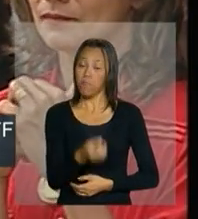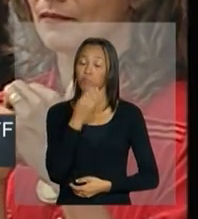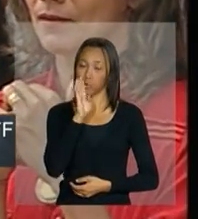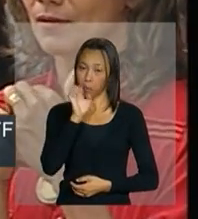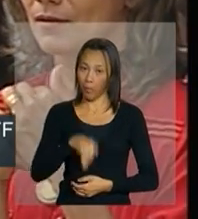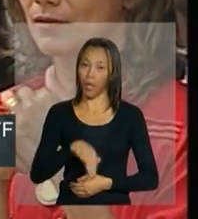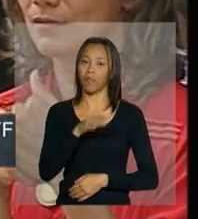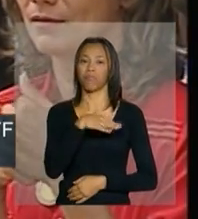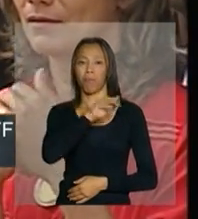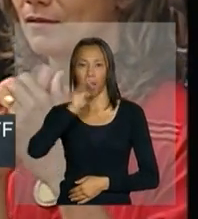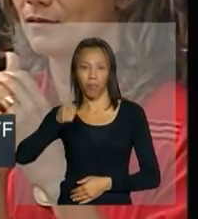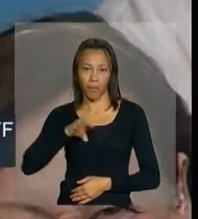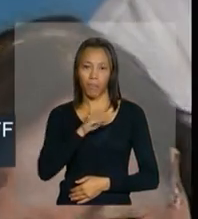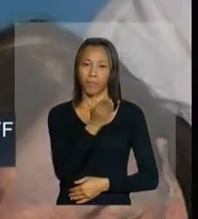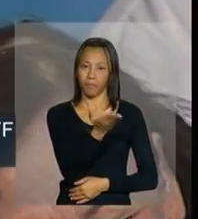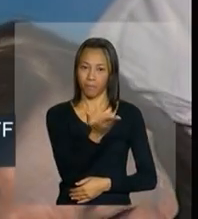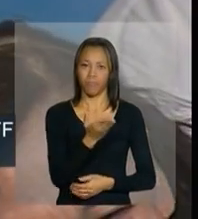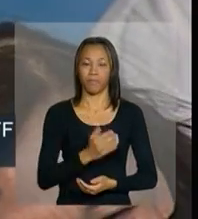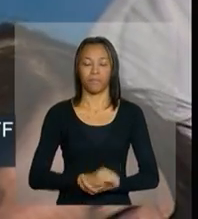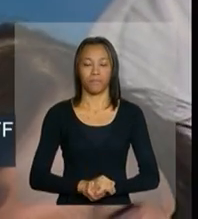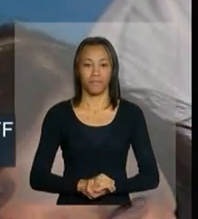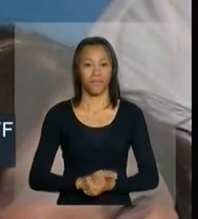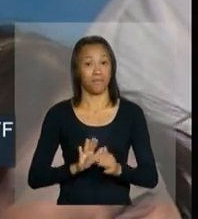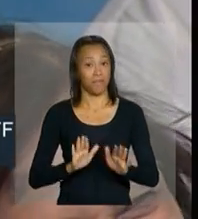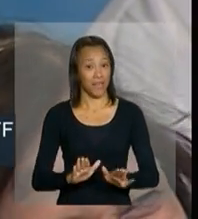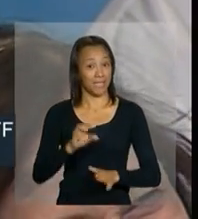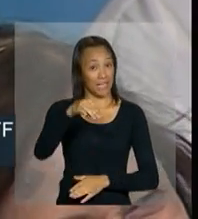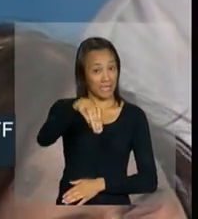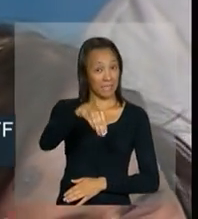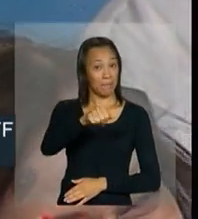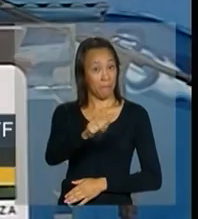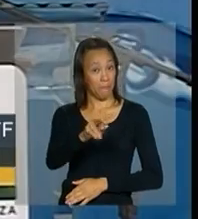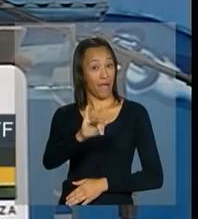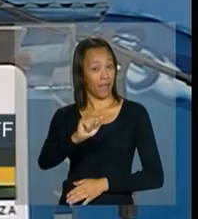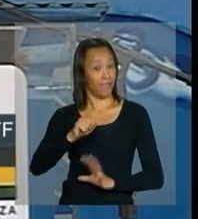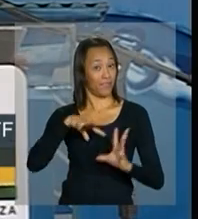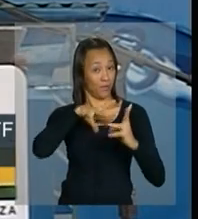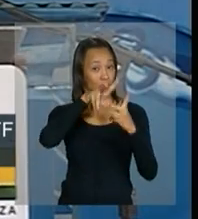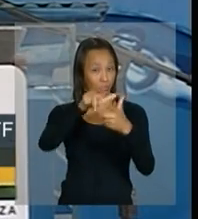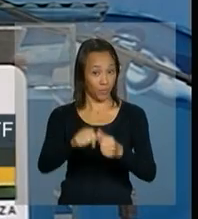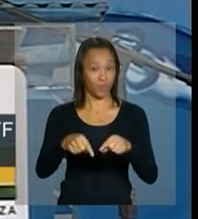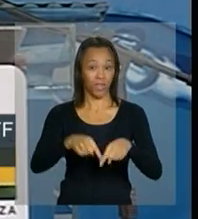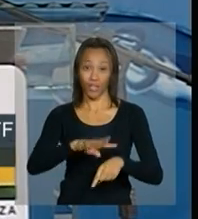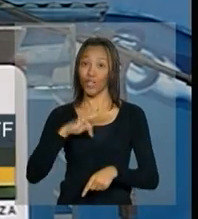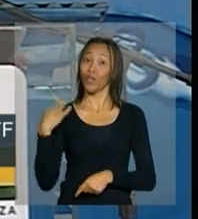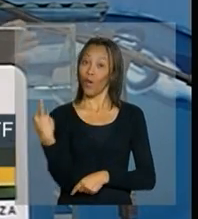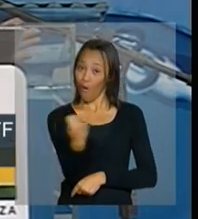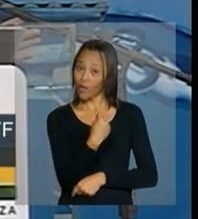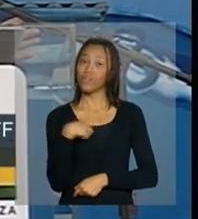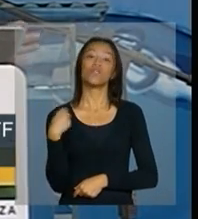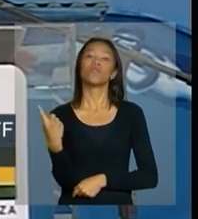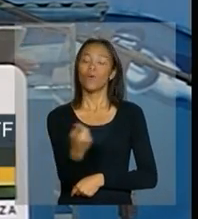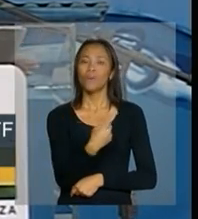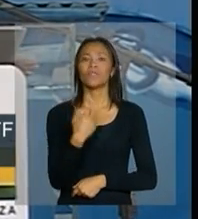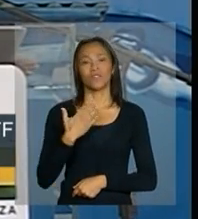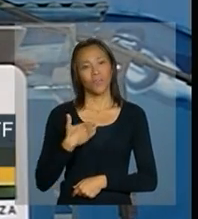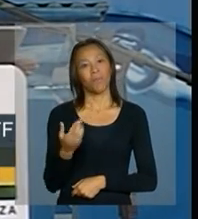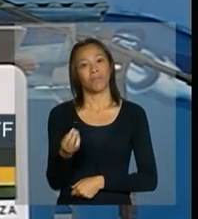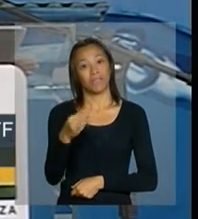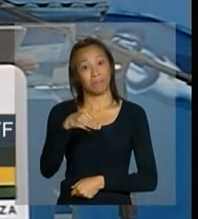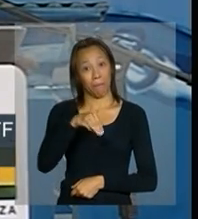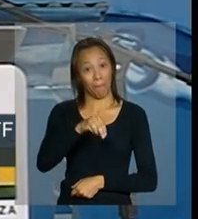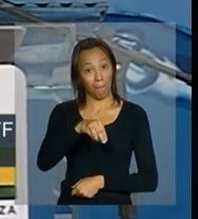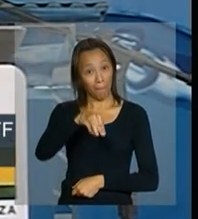bem. É, mas as Marias, minha filha, desse mundo, ou seja, nós todas que somos as Marias